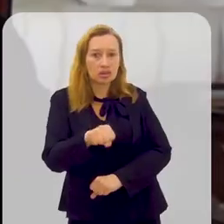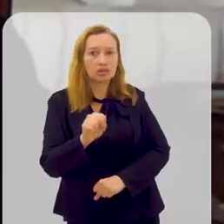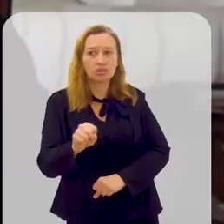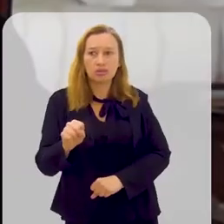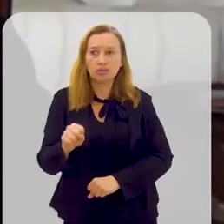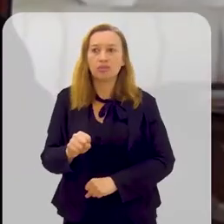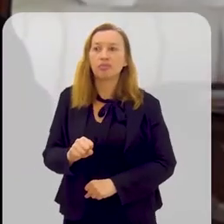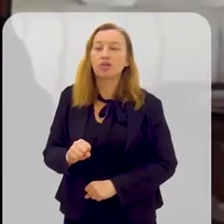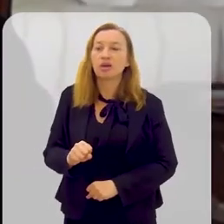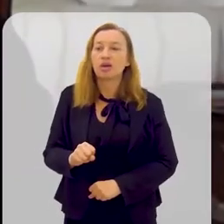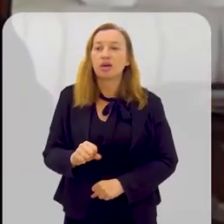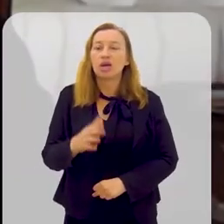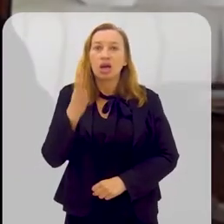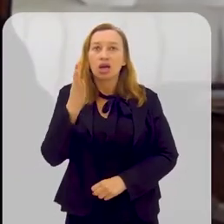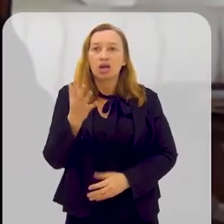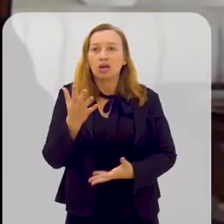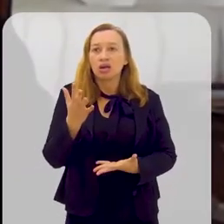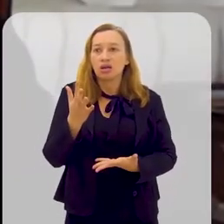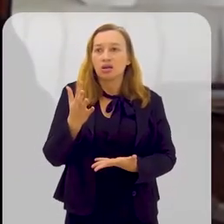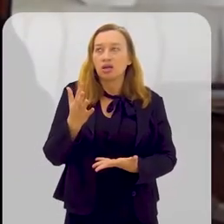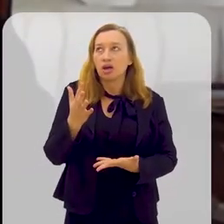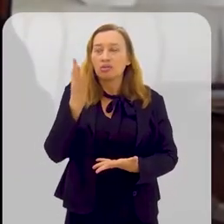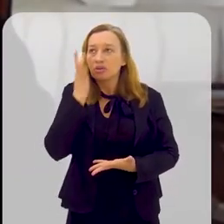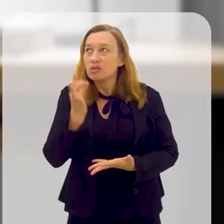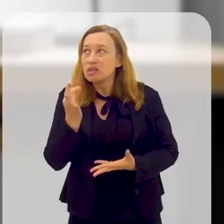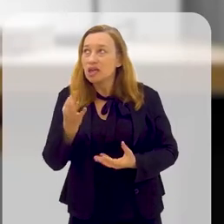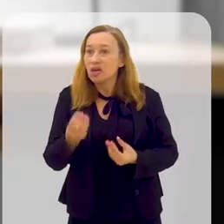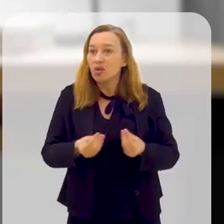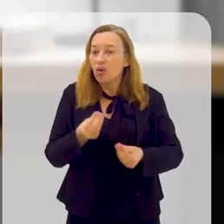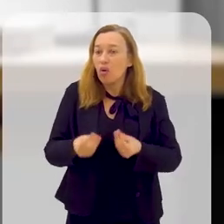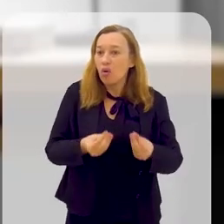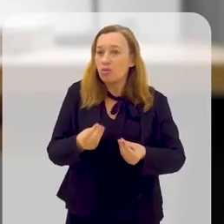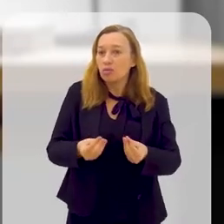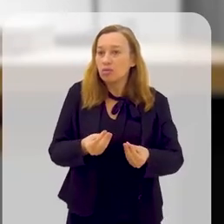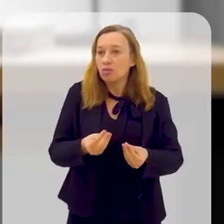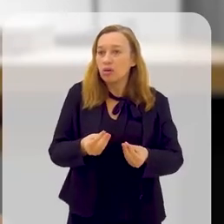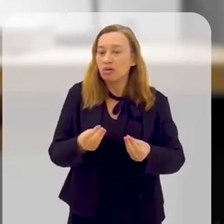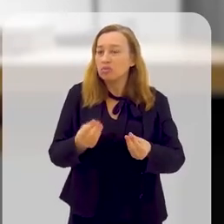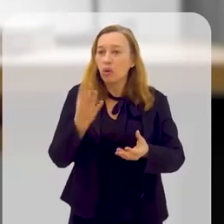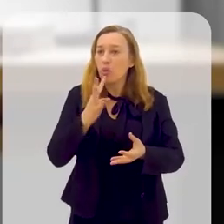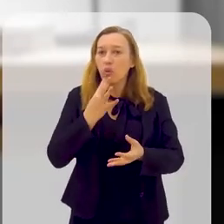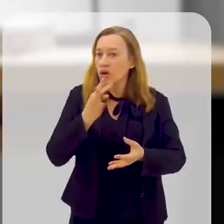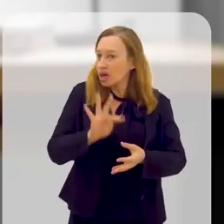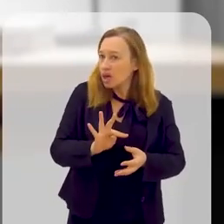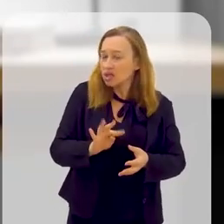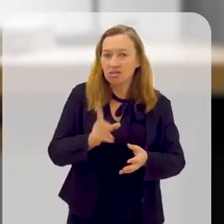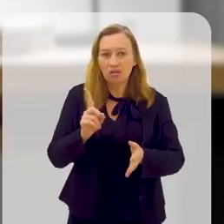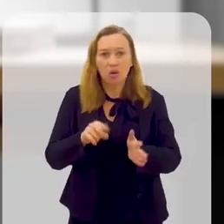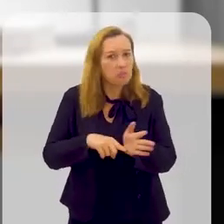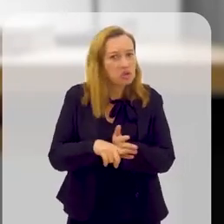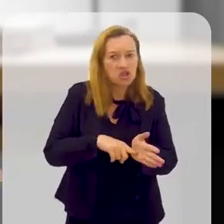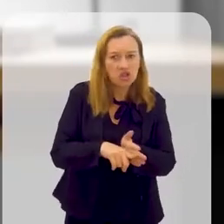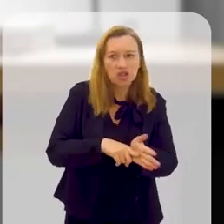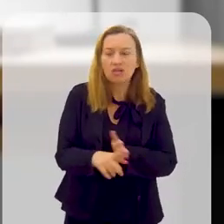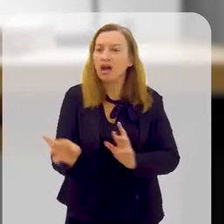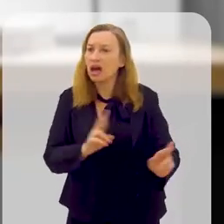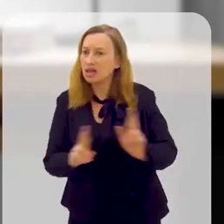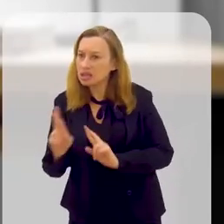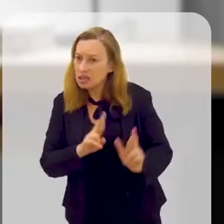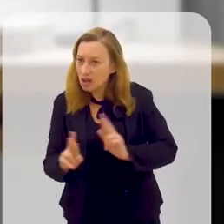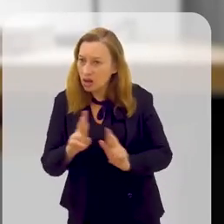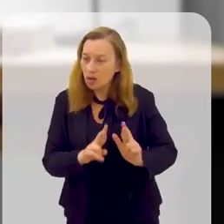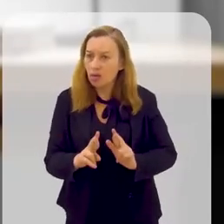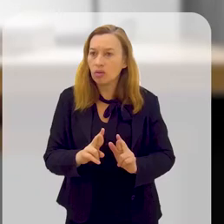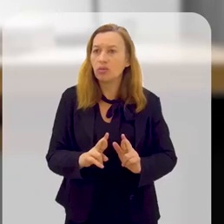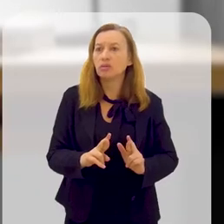enfim eu não sei não pois é a maioria porque eu não sou porta-voz e nem fiz pesquisa em